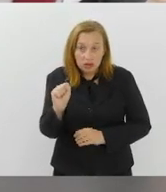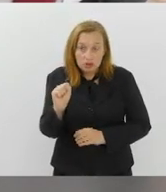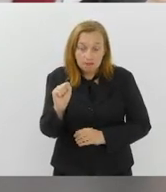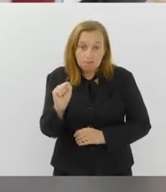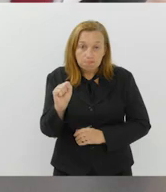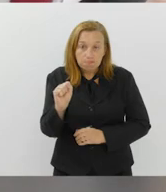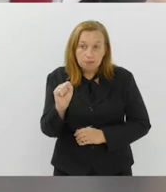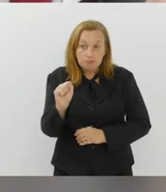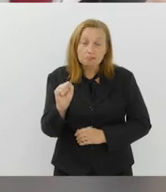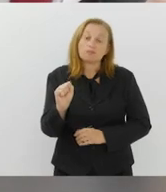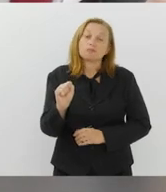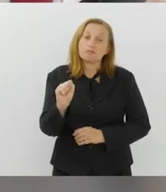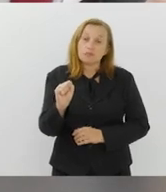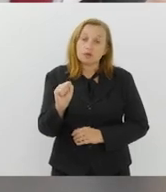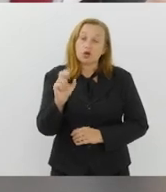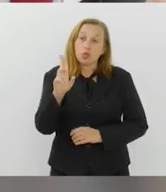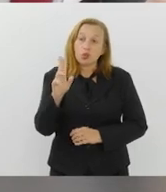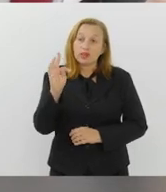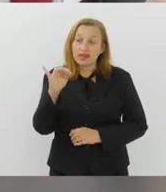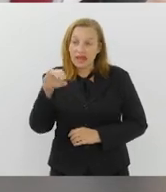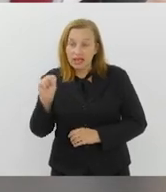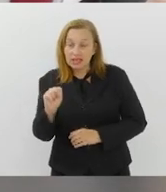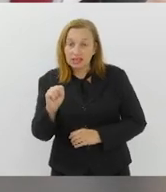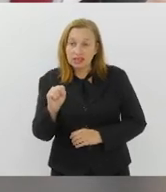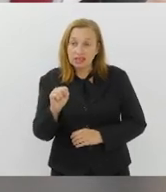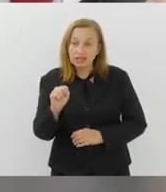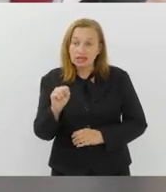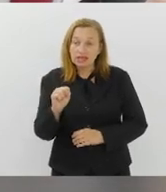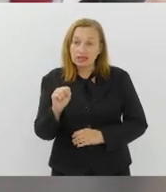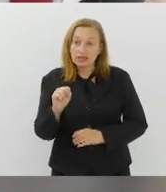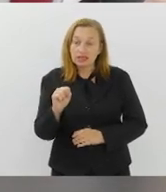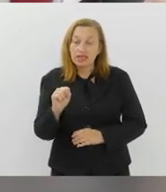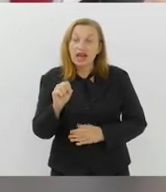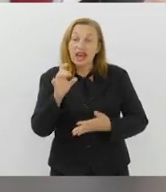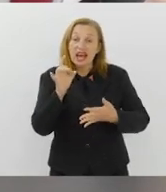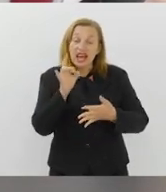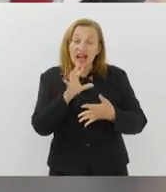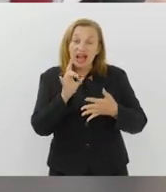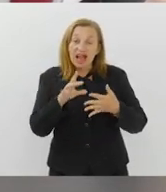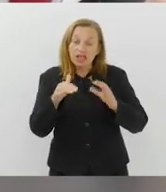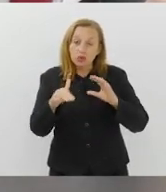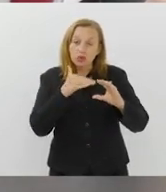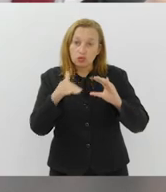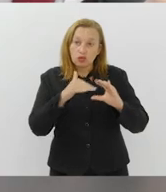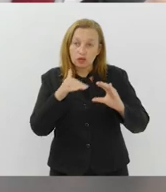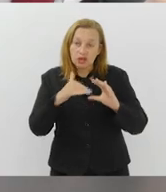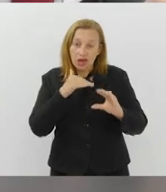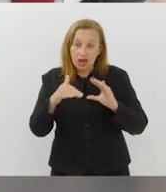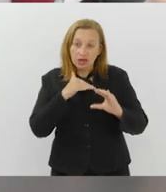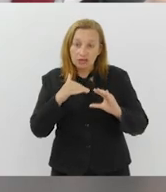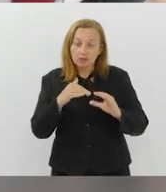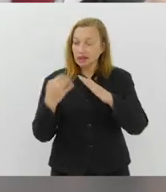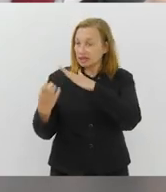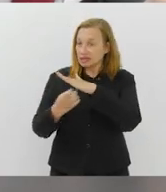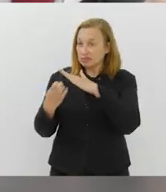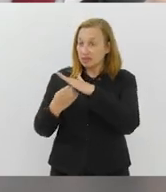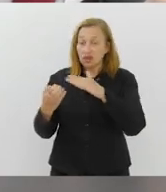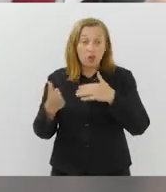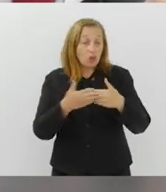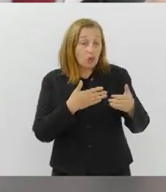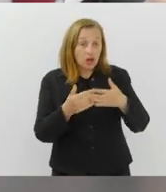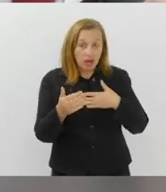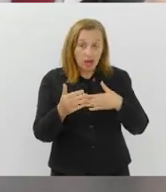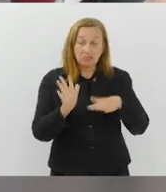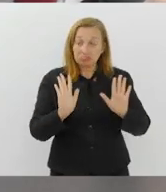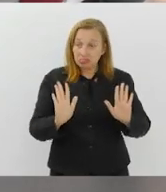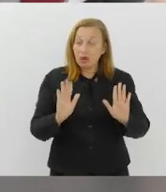sete dias úteis, a contar da expedição de cada ofício enviado, para que as empresas, em qualquer situação, possam